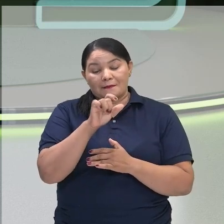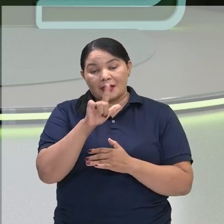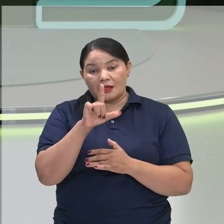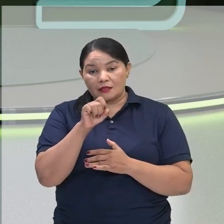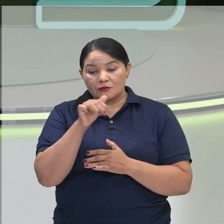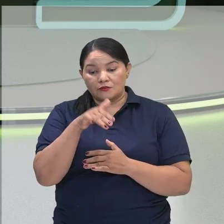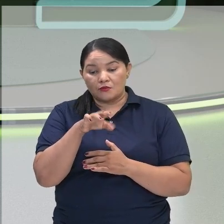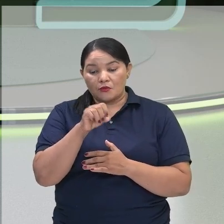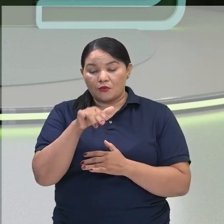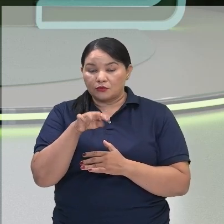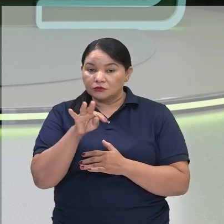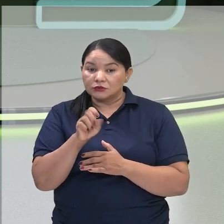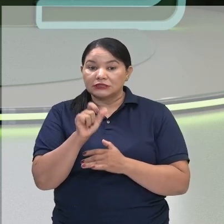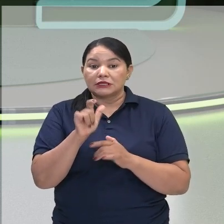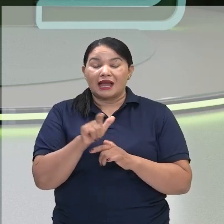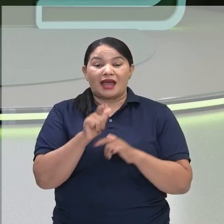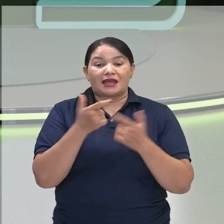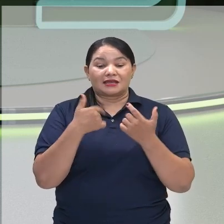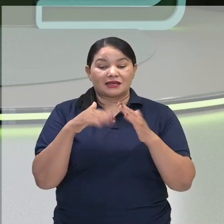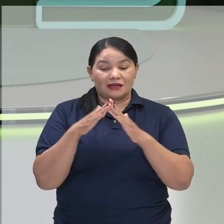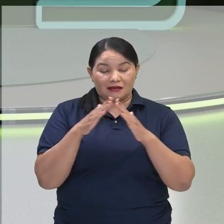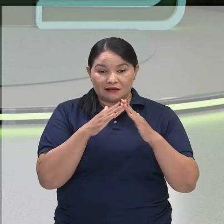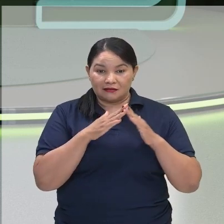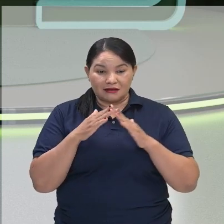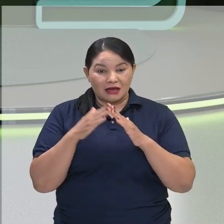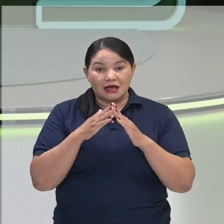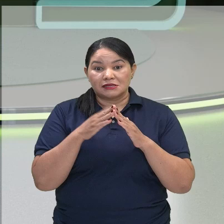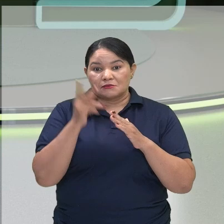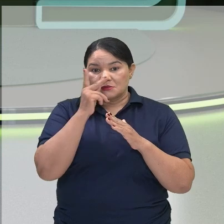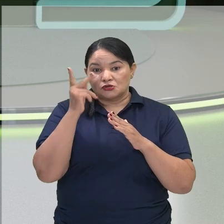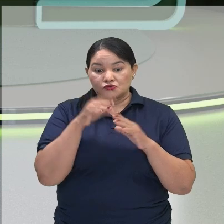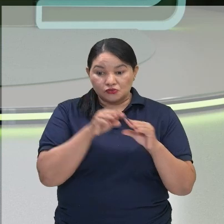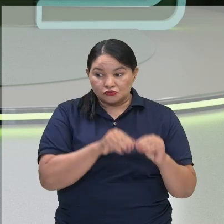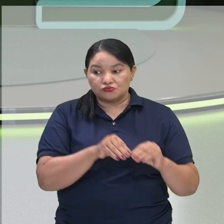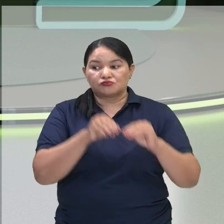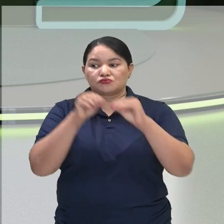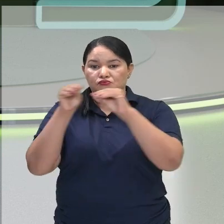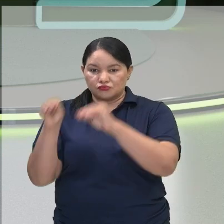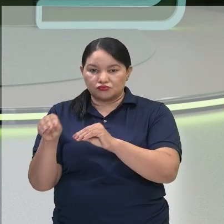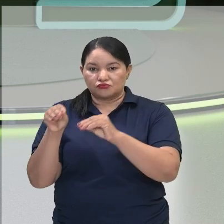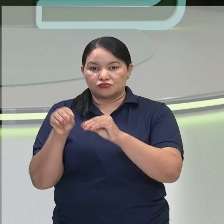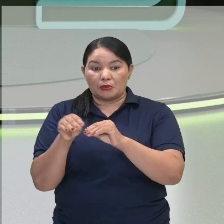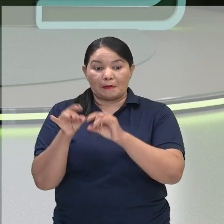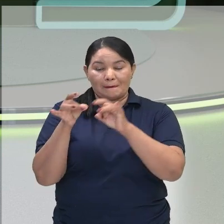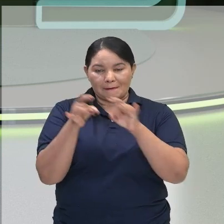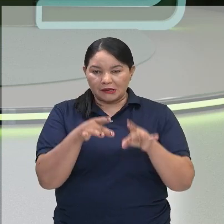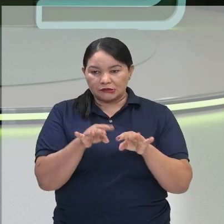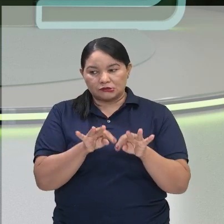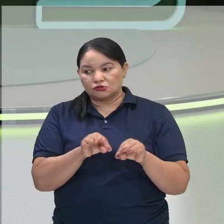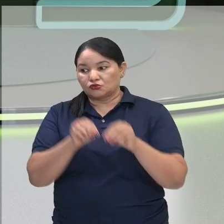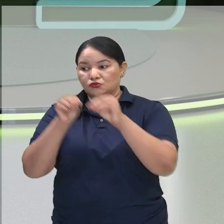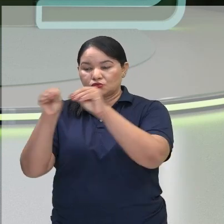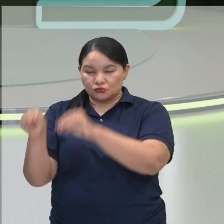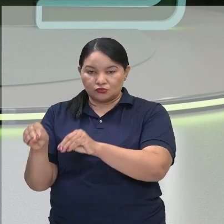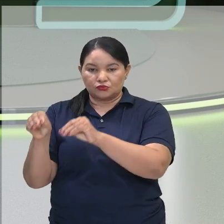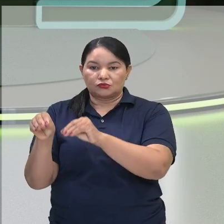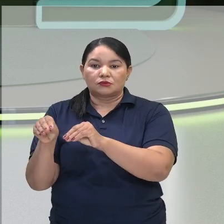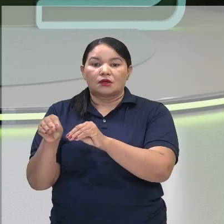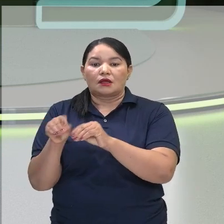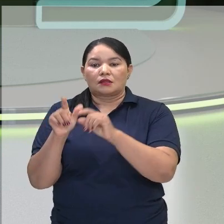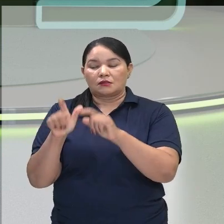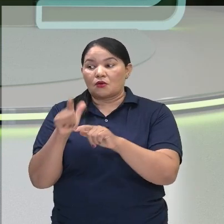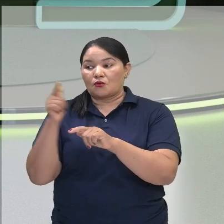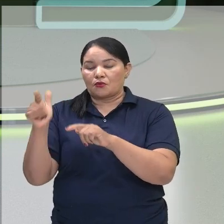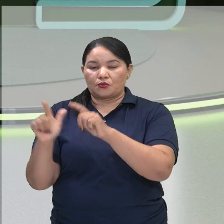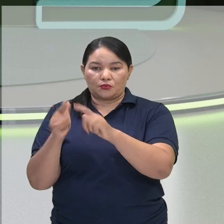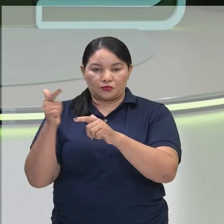comunidades ribeirinhas tiveram que sair das suas residências, né, tiveram que abandonar tudo e se mudar, né, para outras